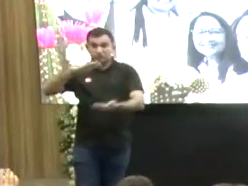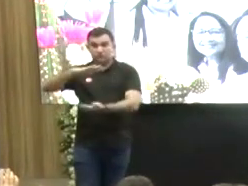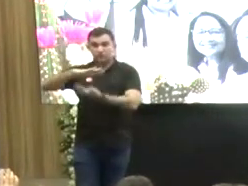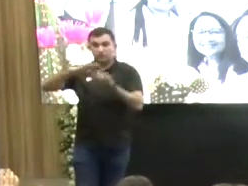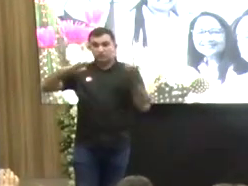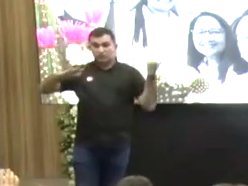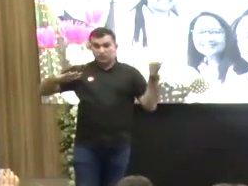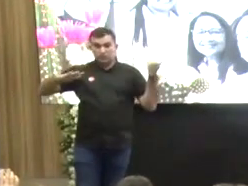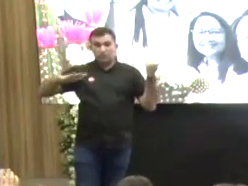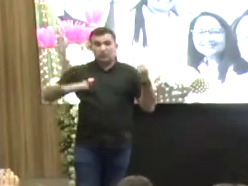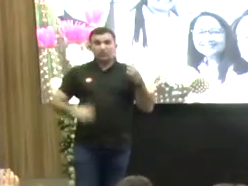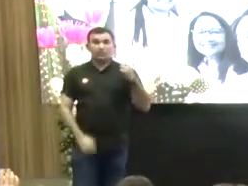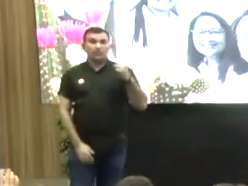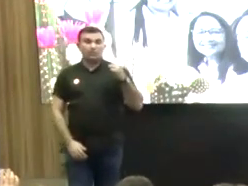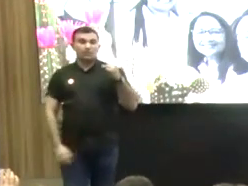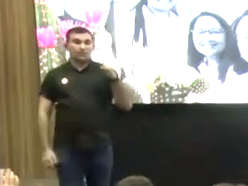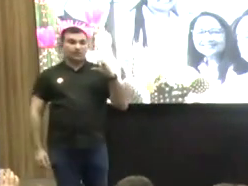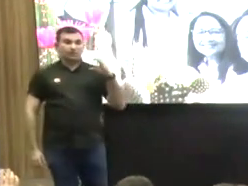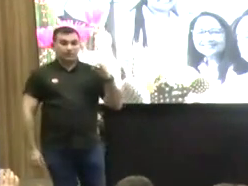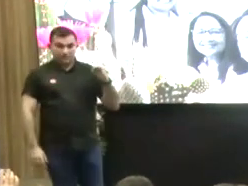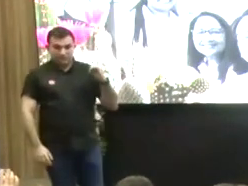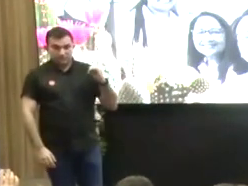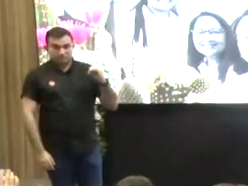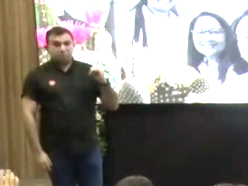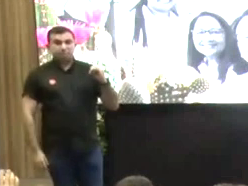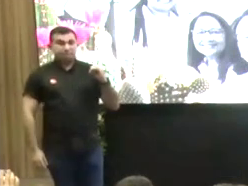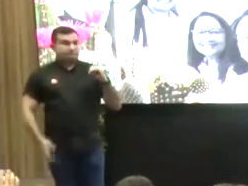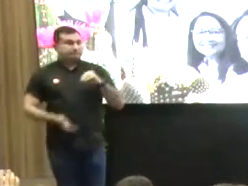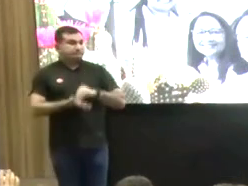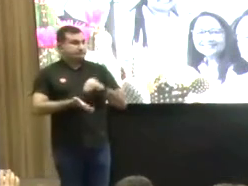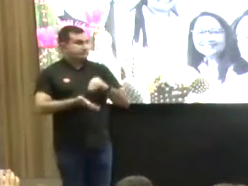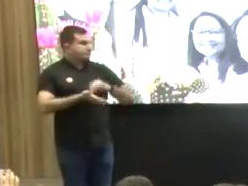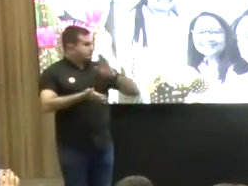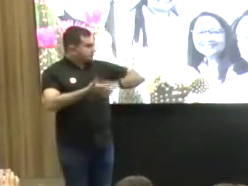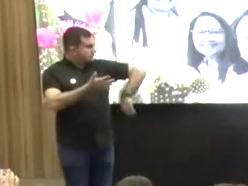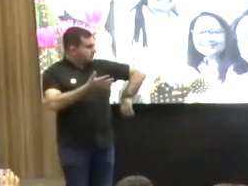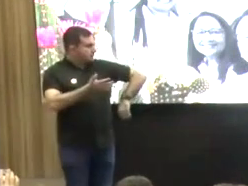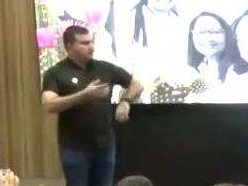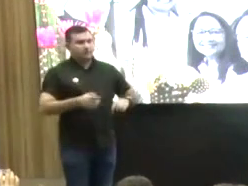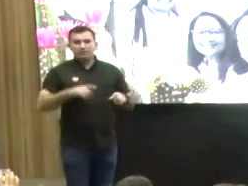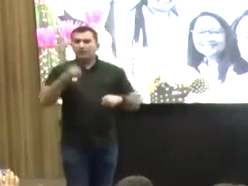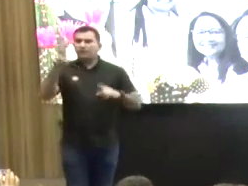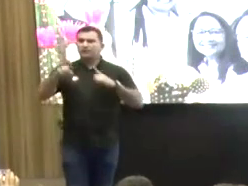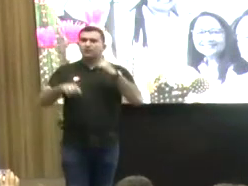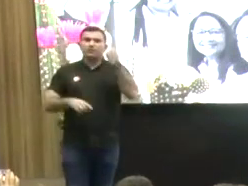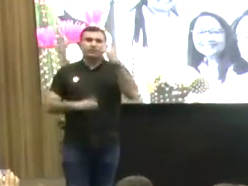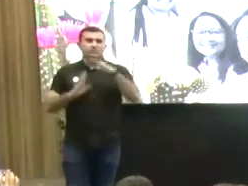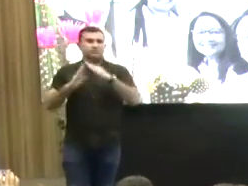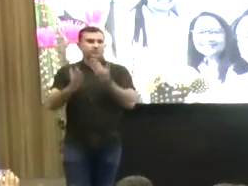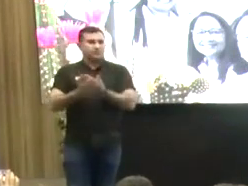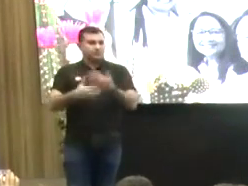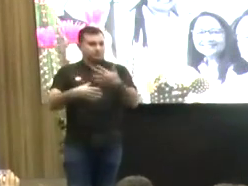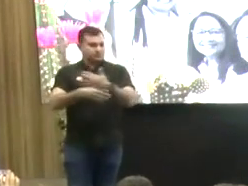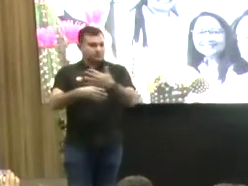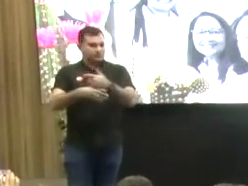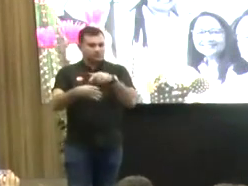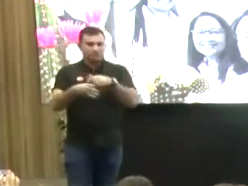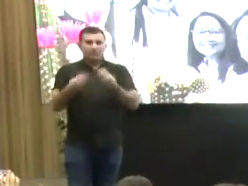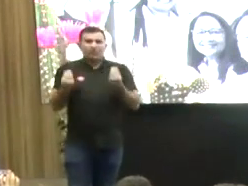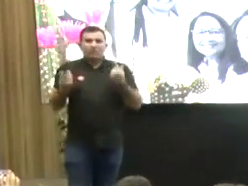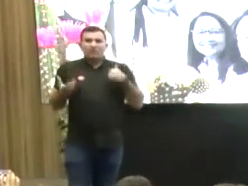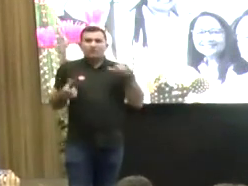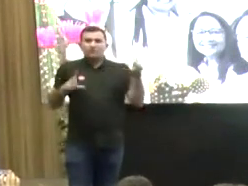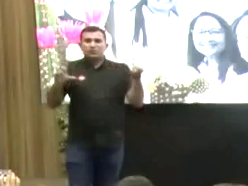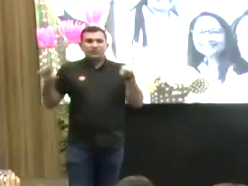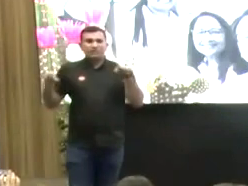fala de escolha o caminho que você quer fazer. Só tem uma escola na cidade. Que diabo de escolha é essa?